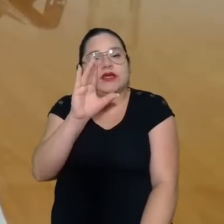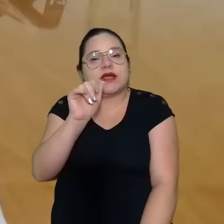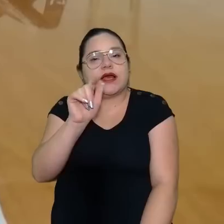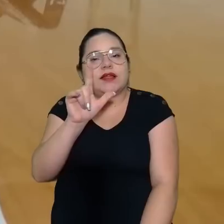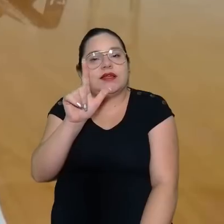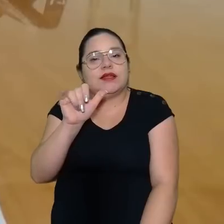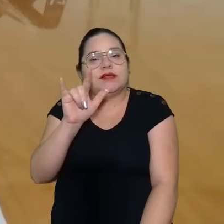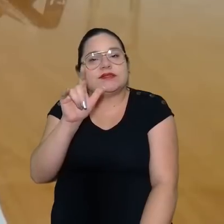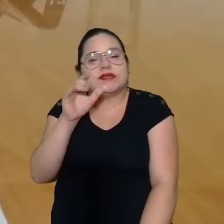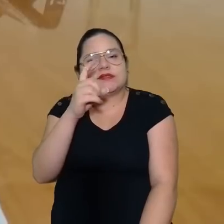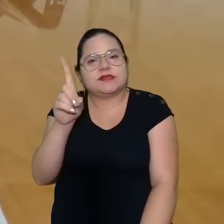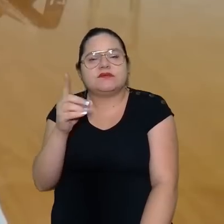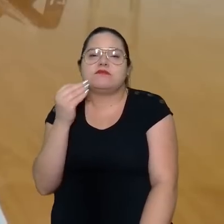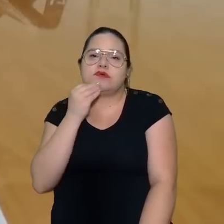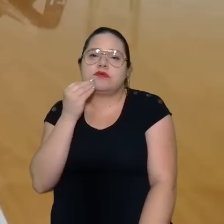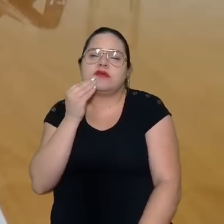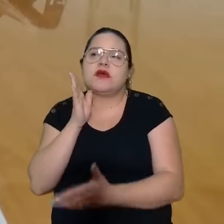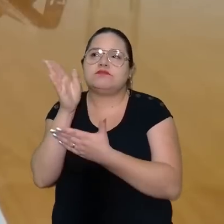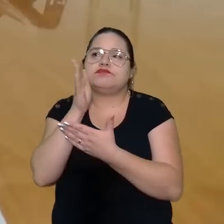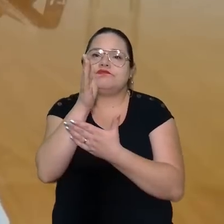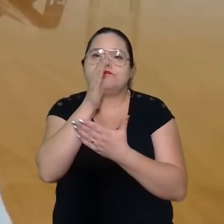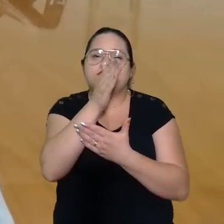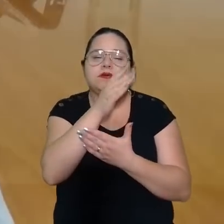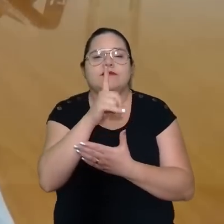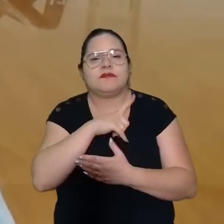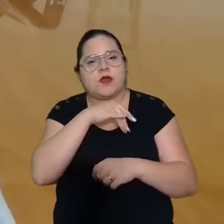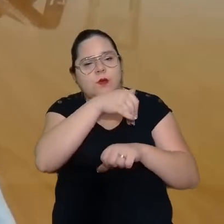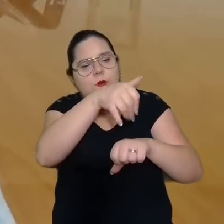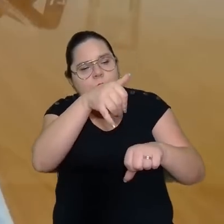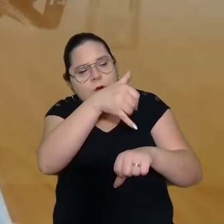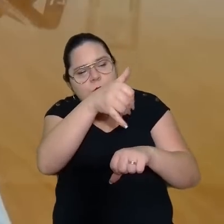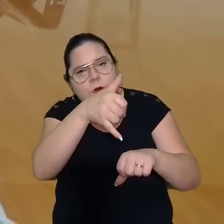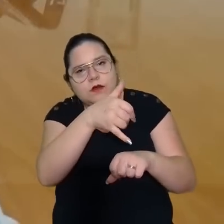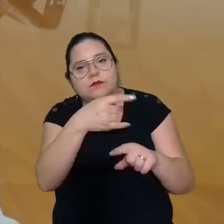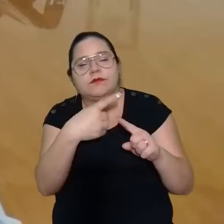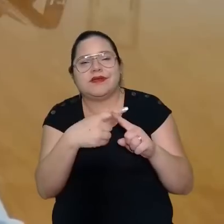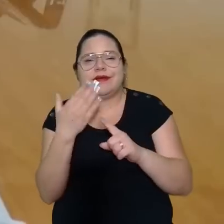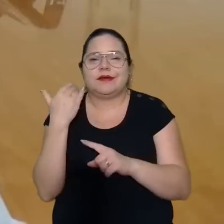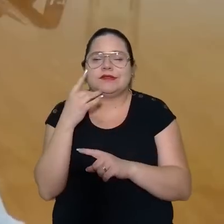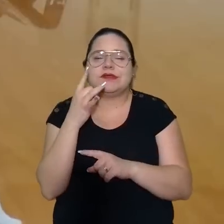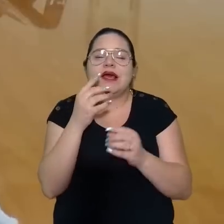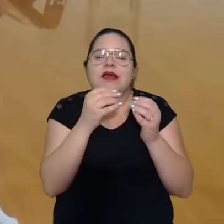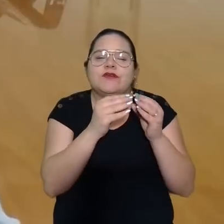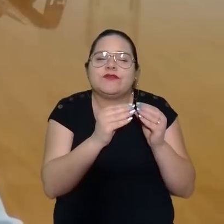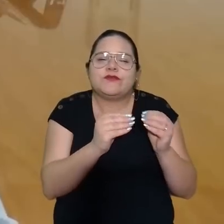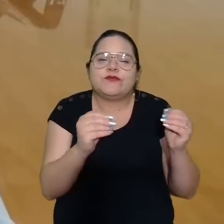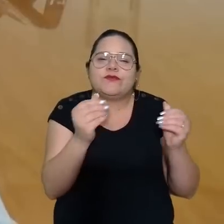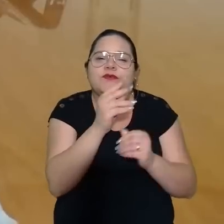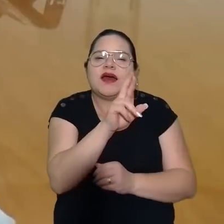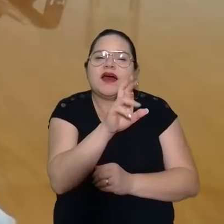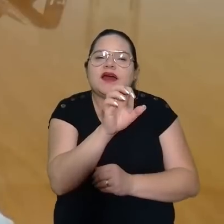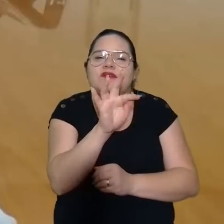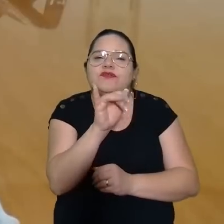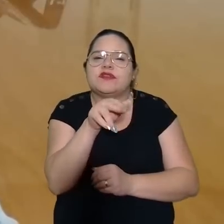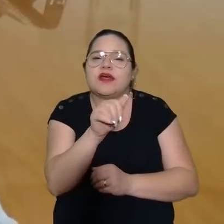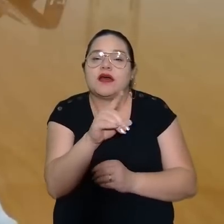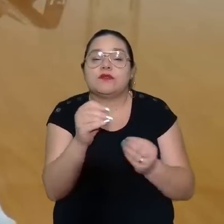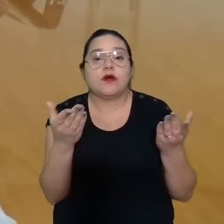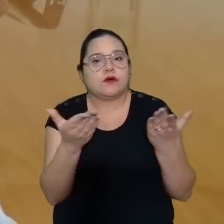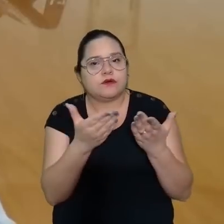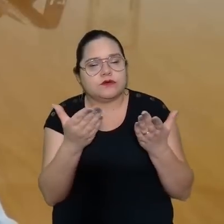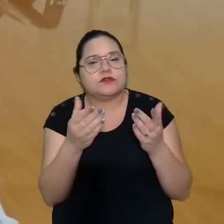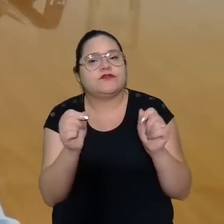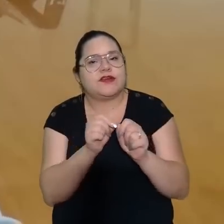nós vamos com produção de óleo refinado, que antes era só óleo bruto para um determinado mercado, hoje fazemos óleo refinado para